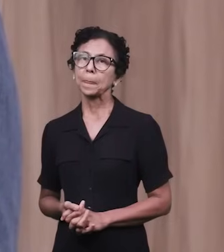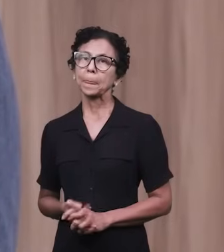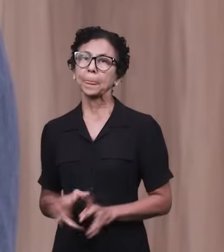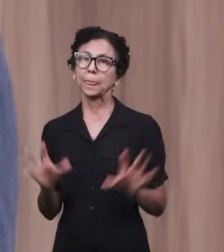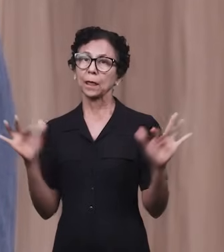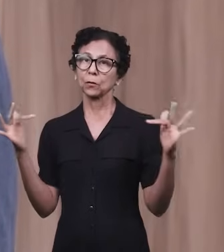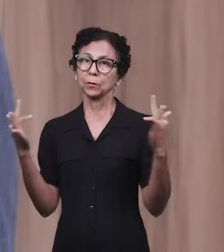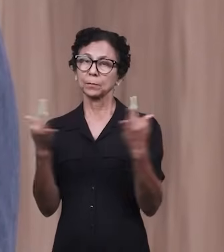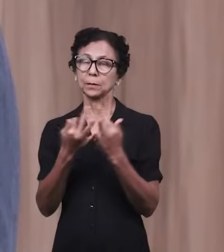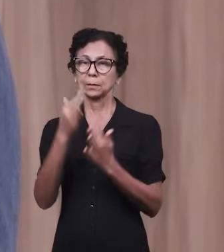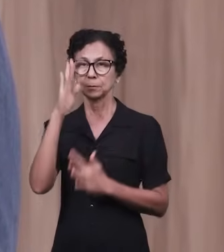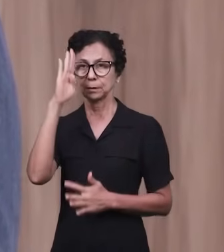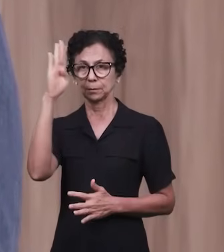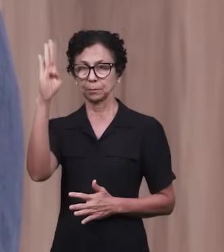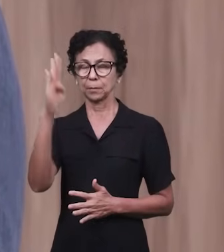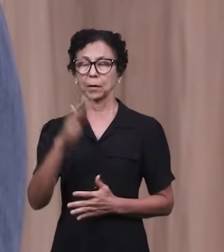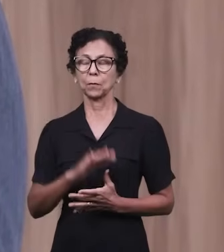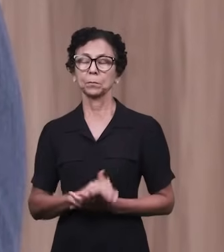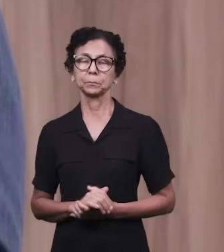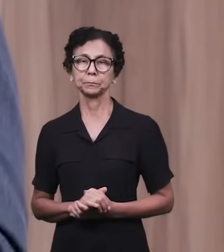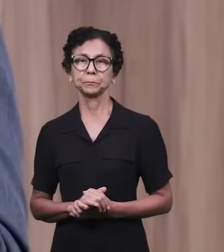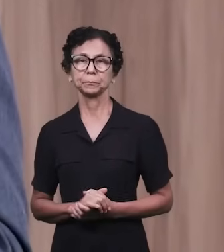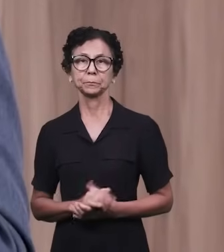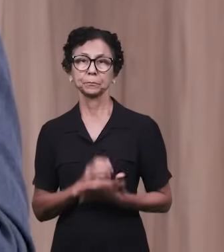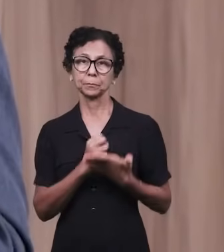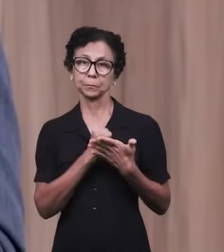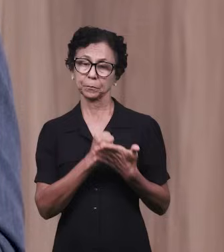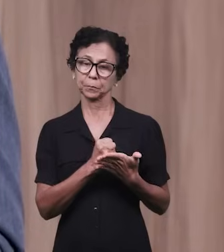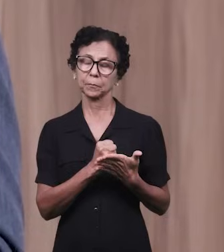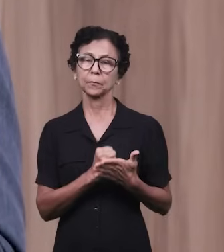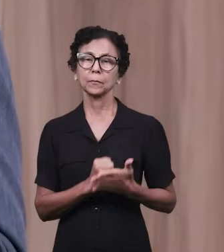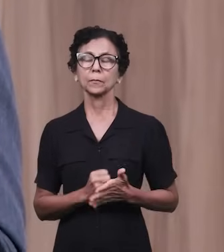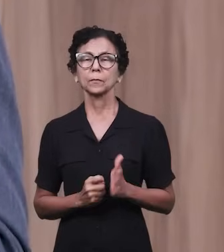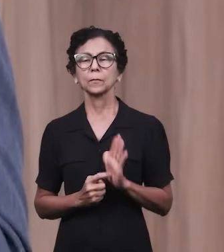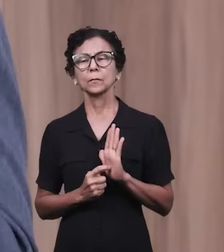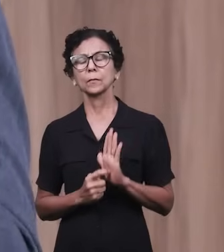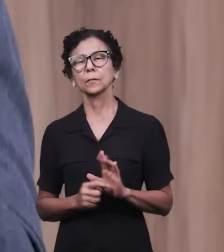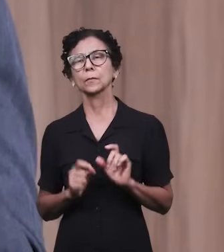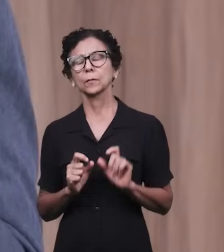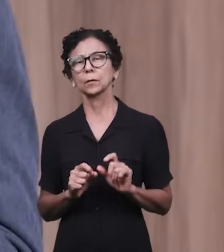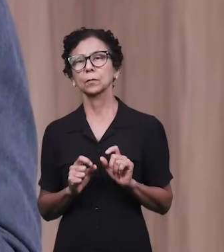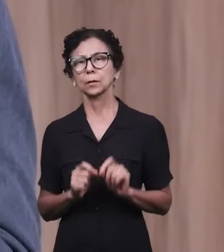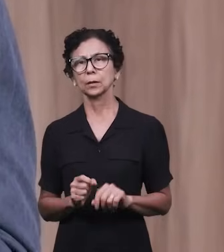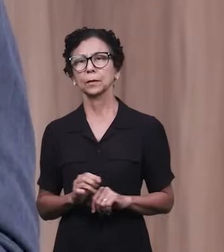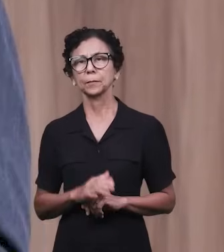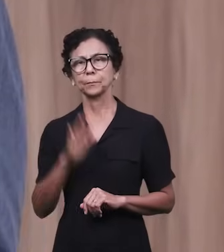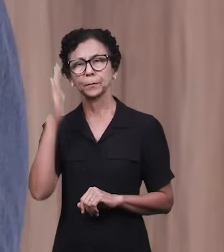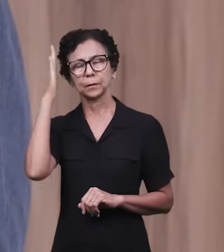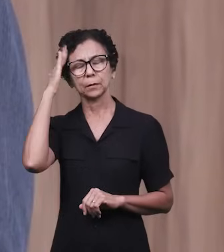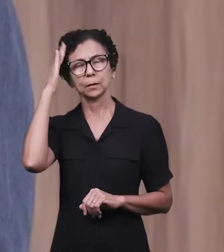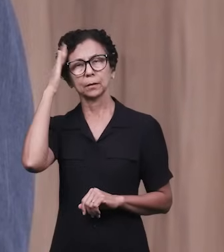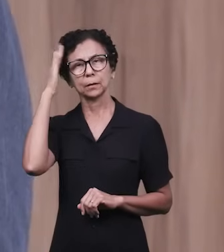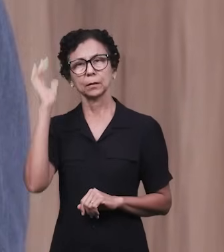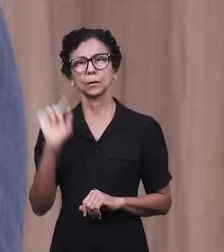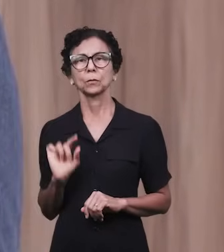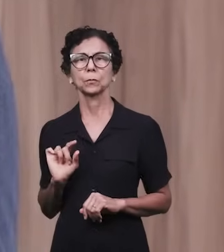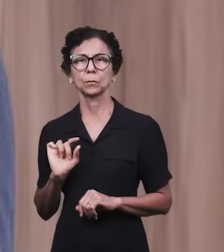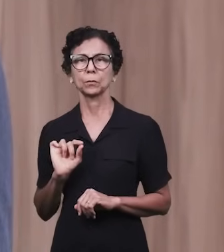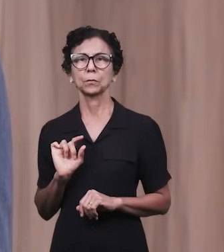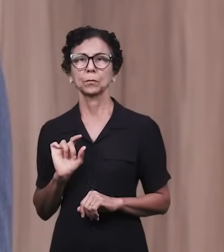é primordial. Mas nós precisamos mostrar aos irmãos, que os irmãos compreendam o que eu vou falar aqui, que há